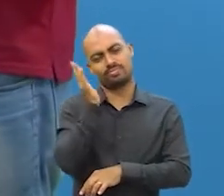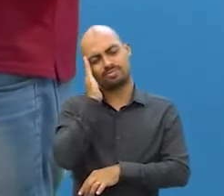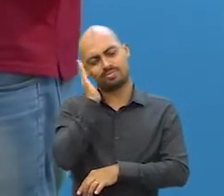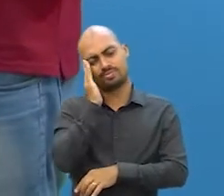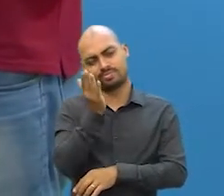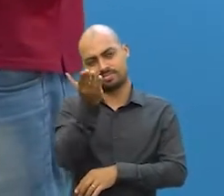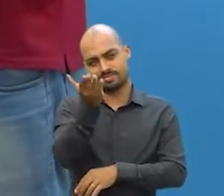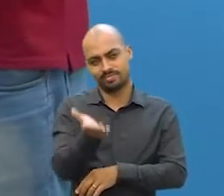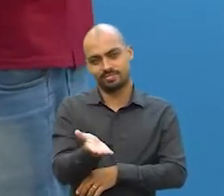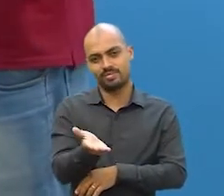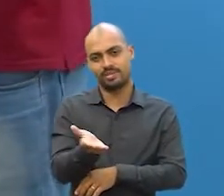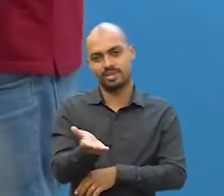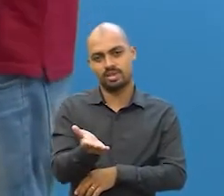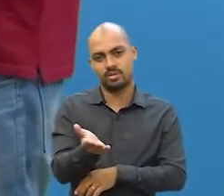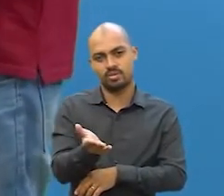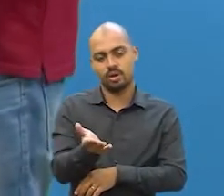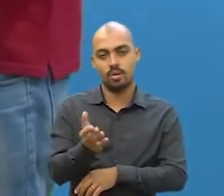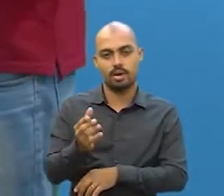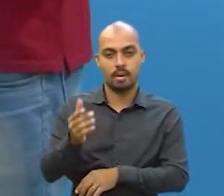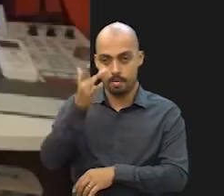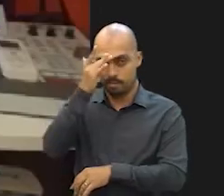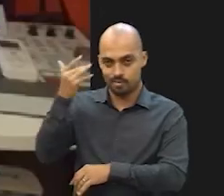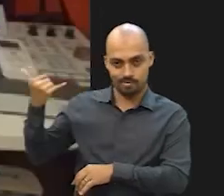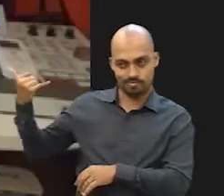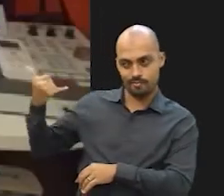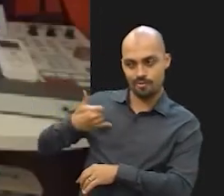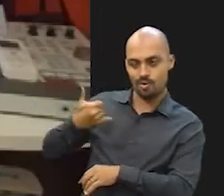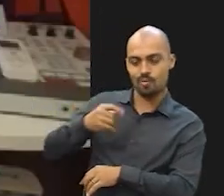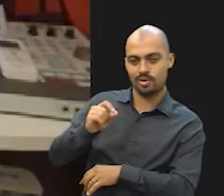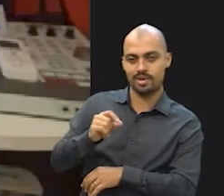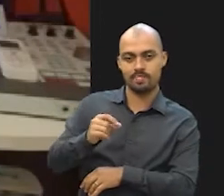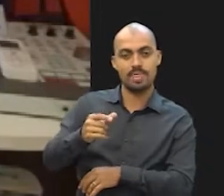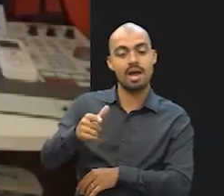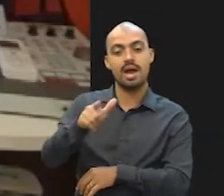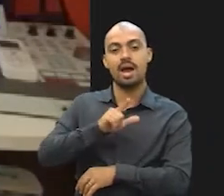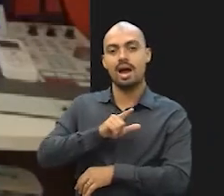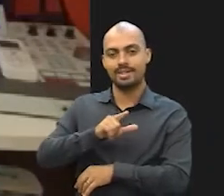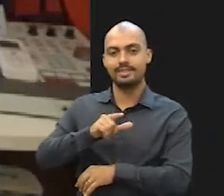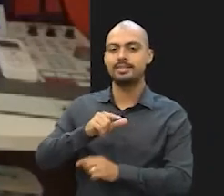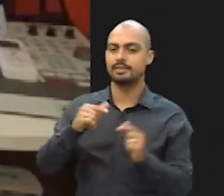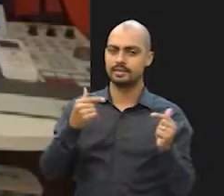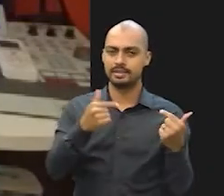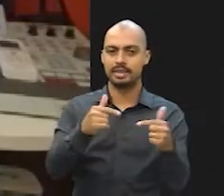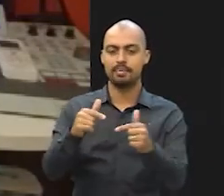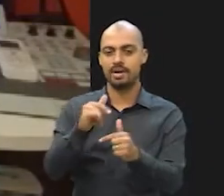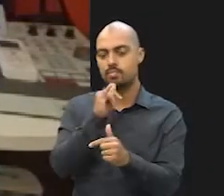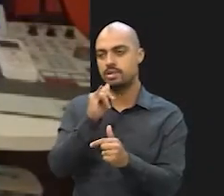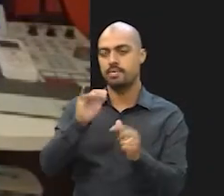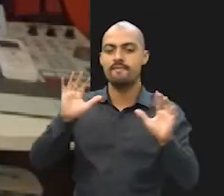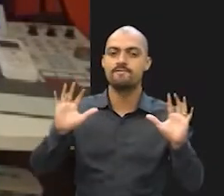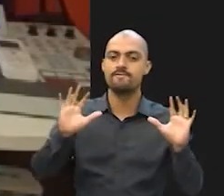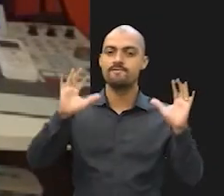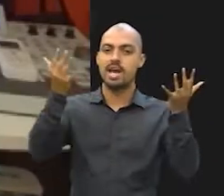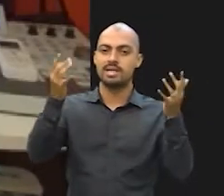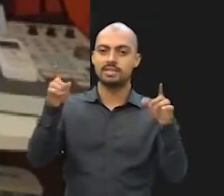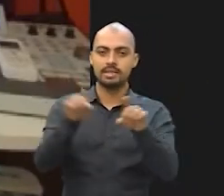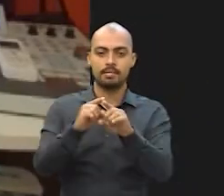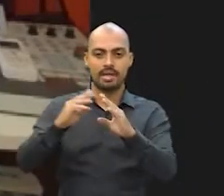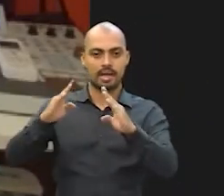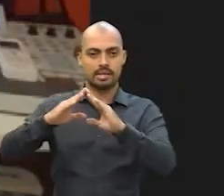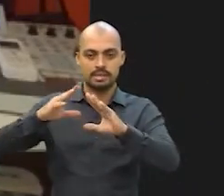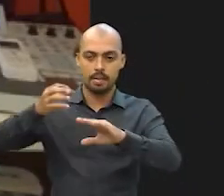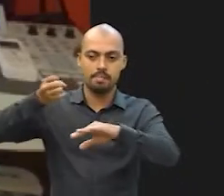que você, ou pelo menos um passarinho me contou, que você já trabalhava nas festas e nas casas